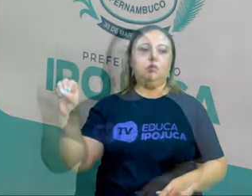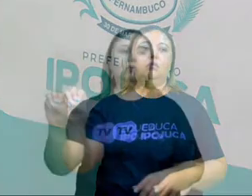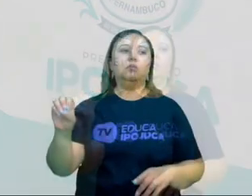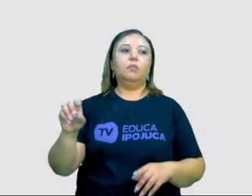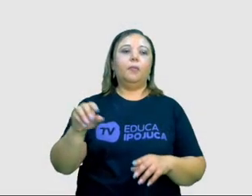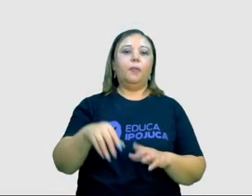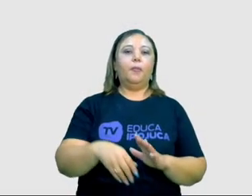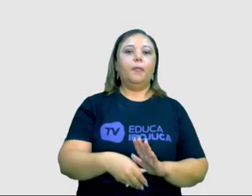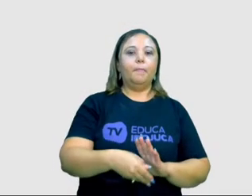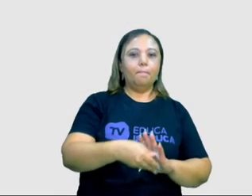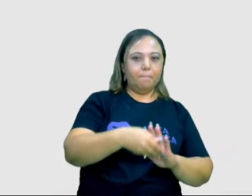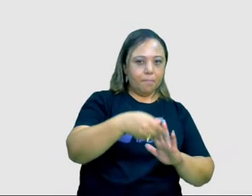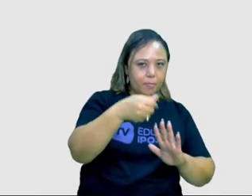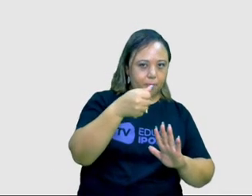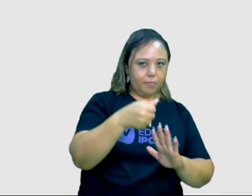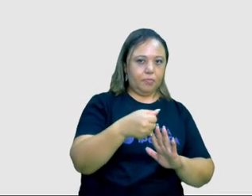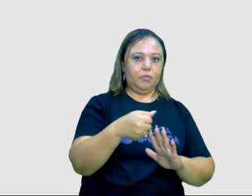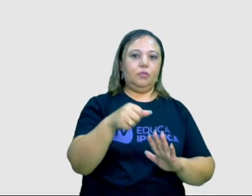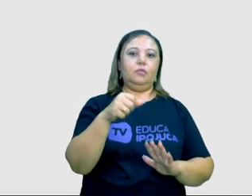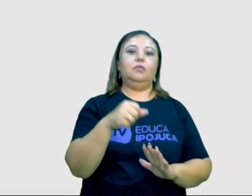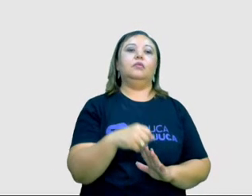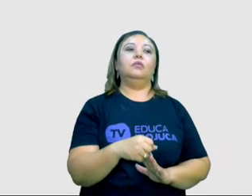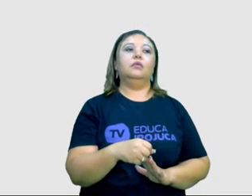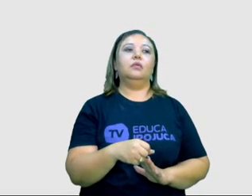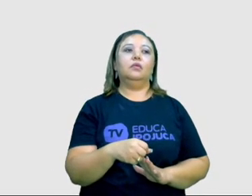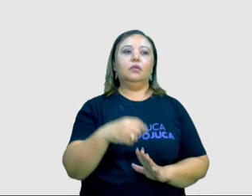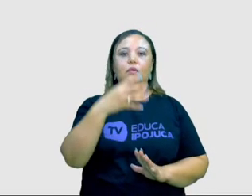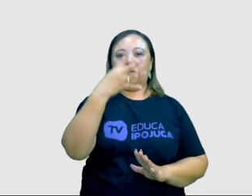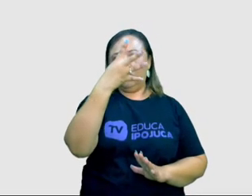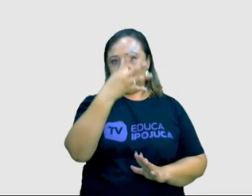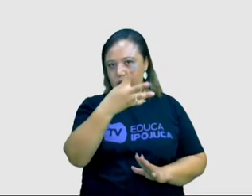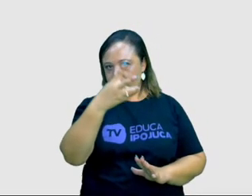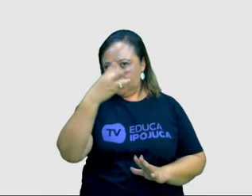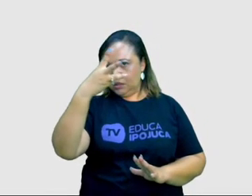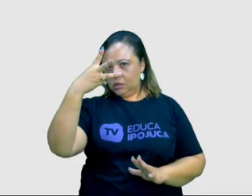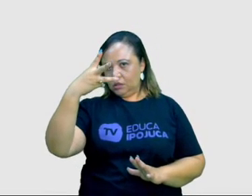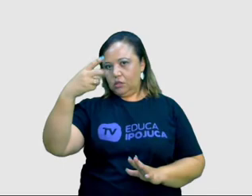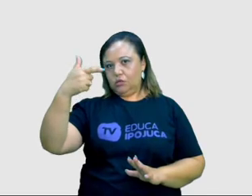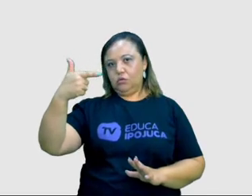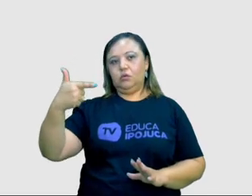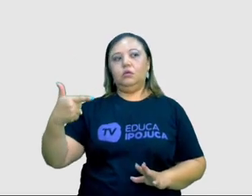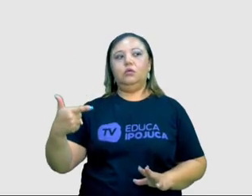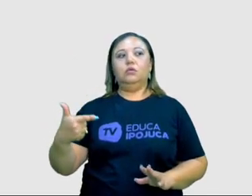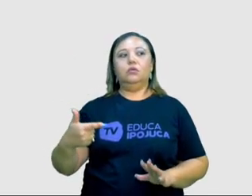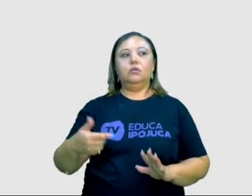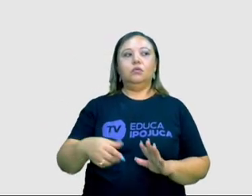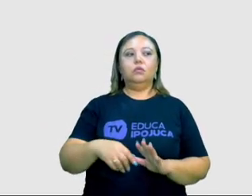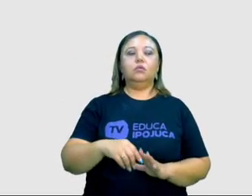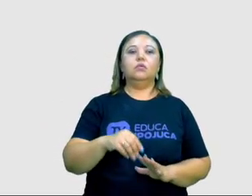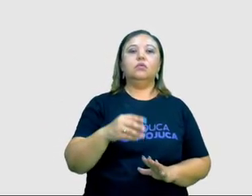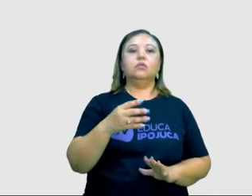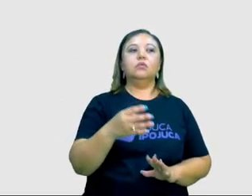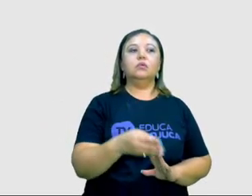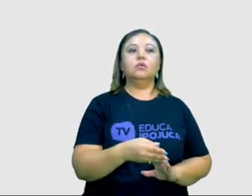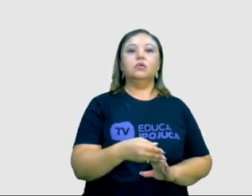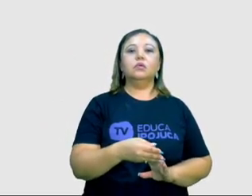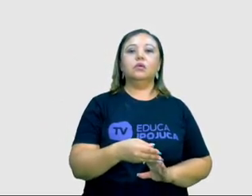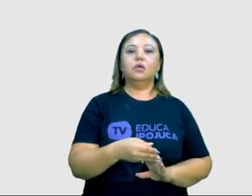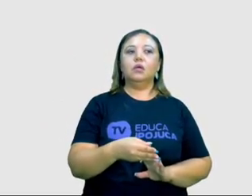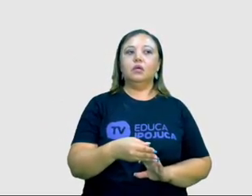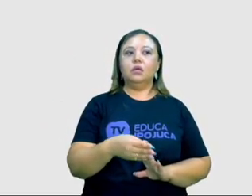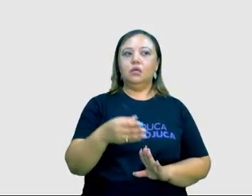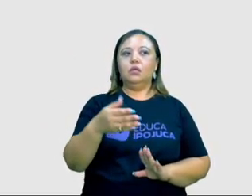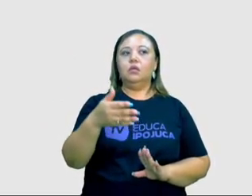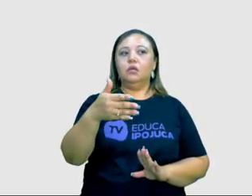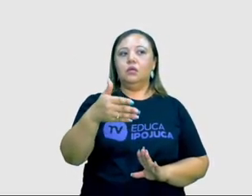480 menos 48, 432. 432 menos 48, 430,